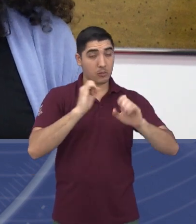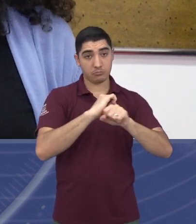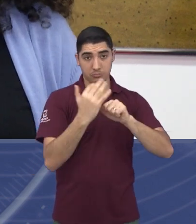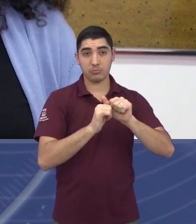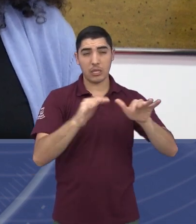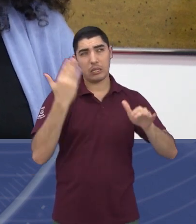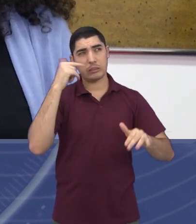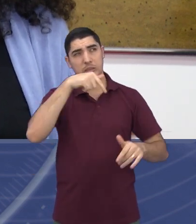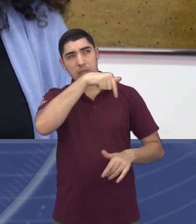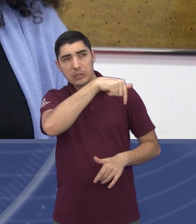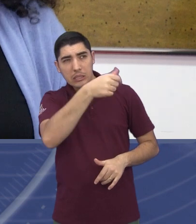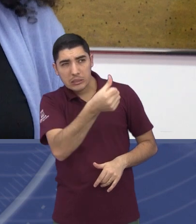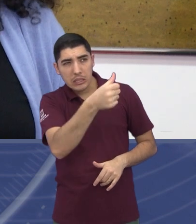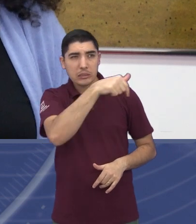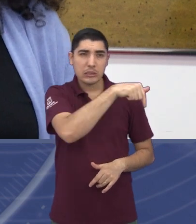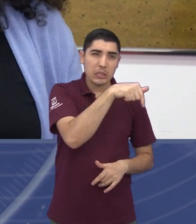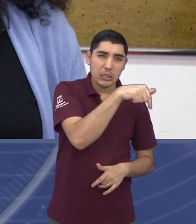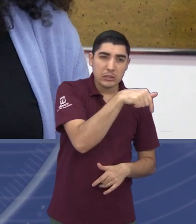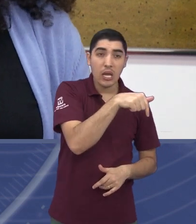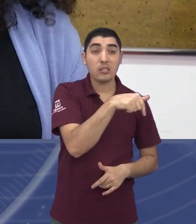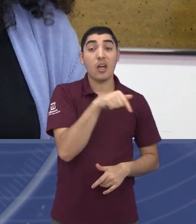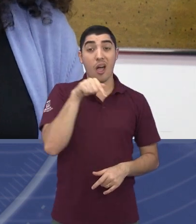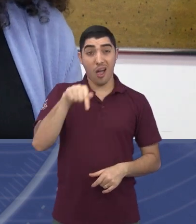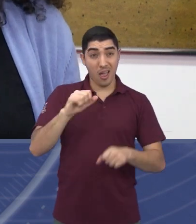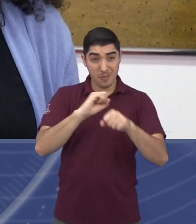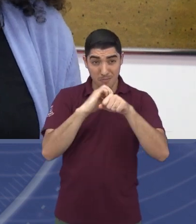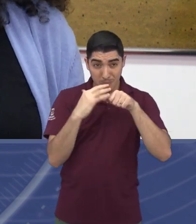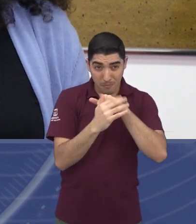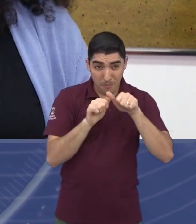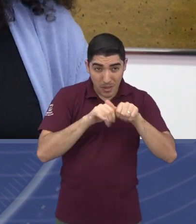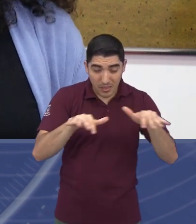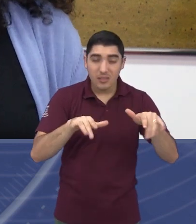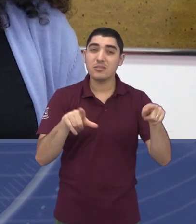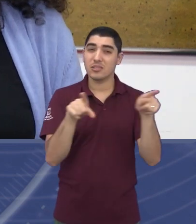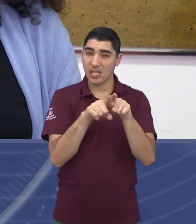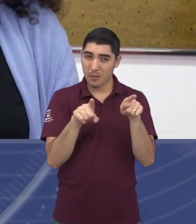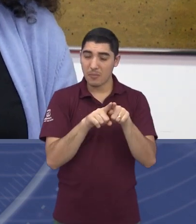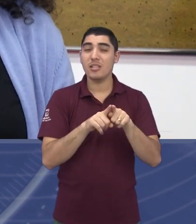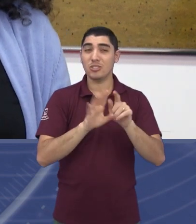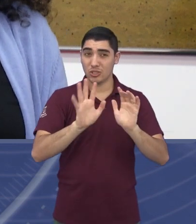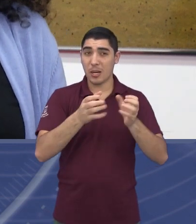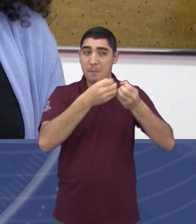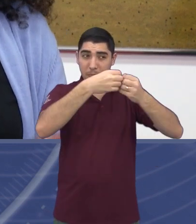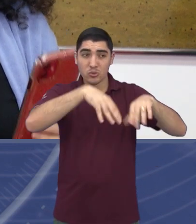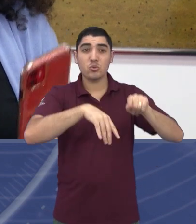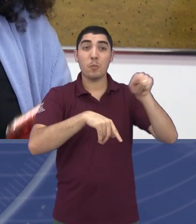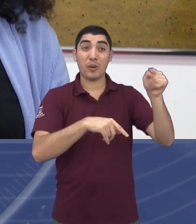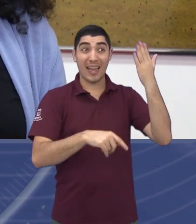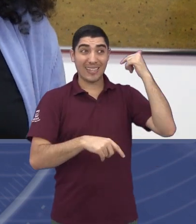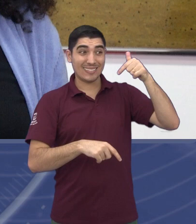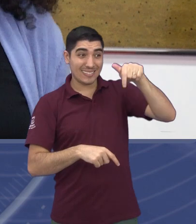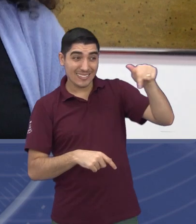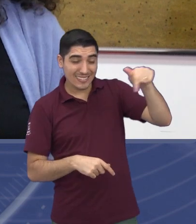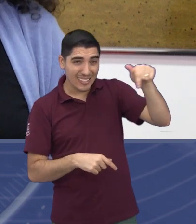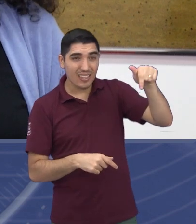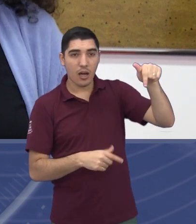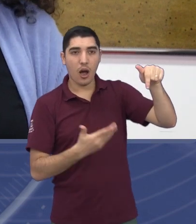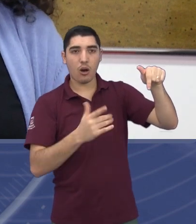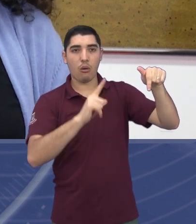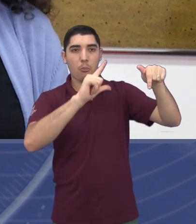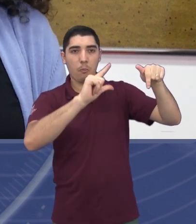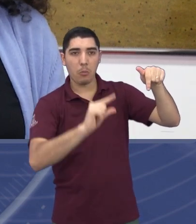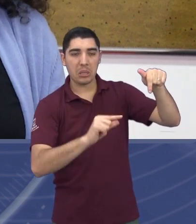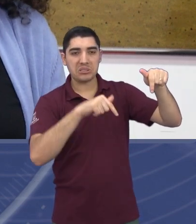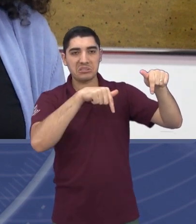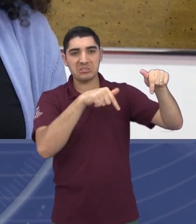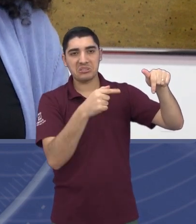77 anos, né, 76, 77, a pandemia também trouxe algumas consequências que diminuíram essa expectativa de vida. Então,